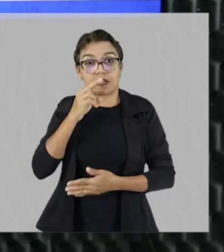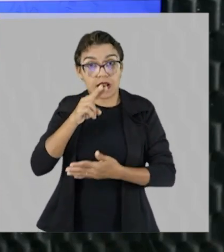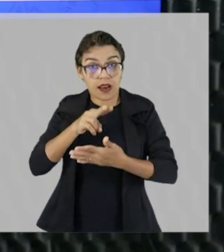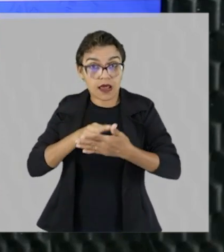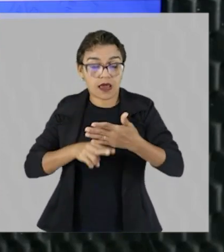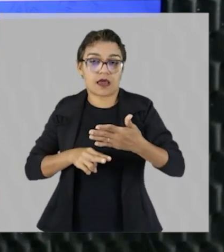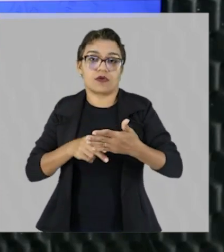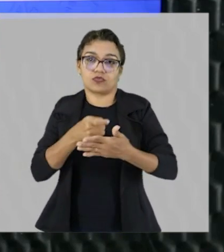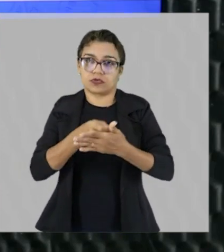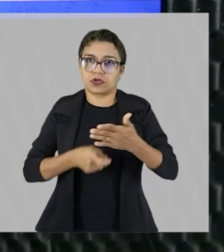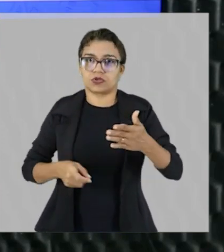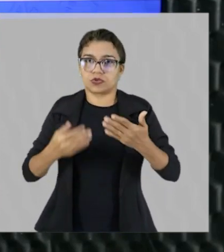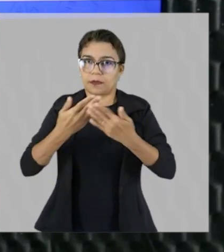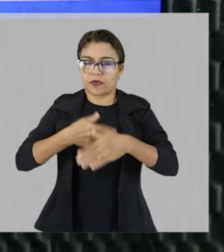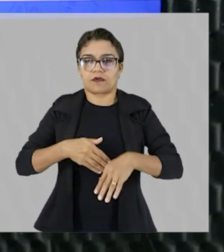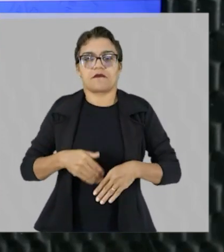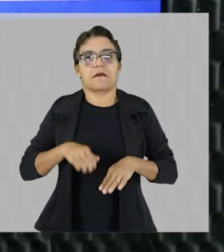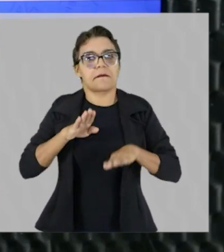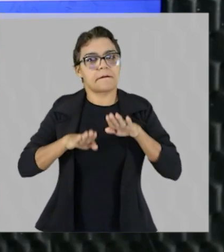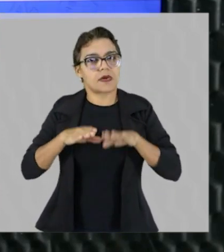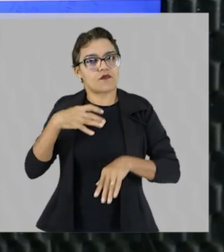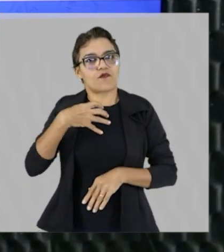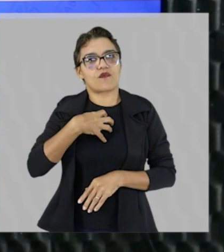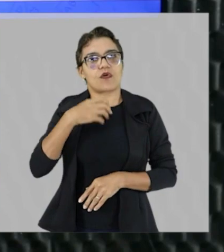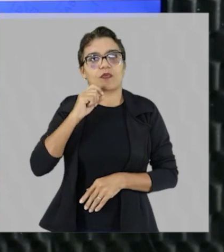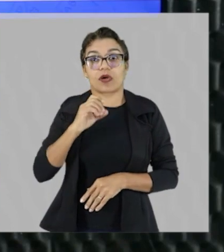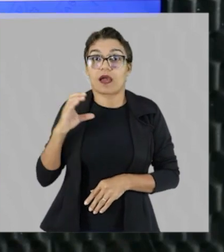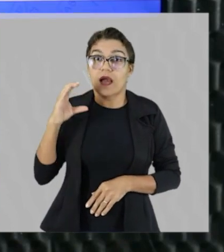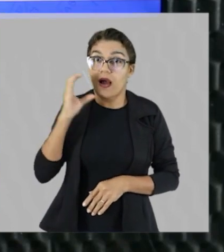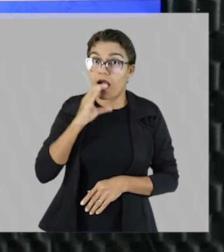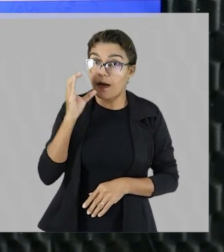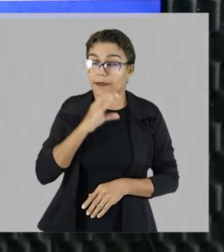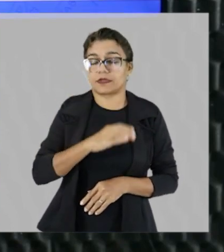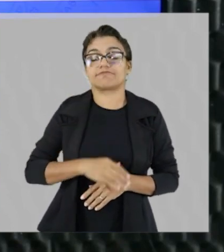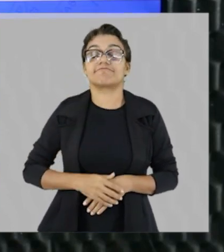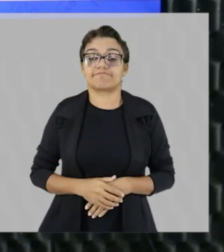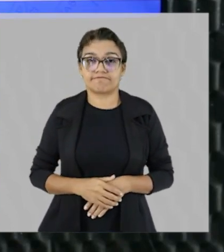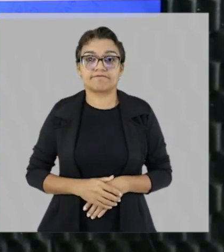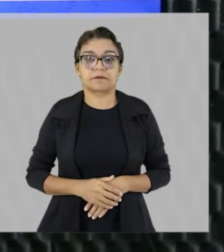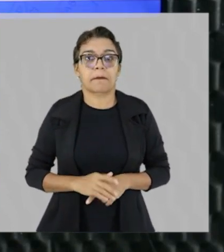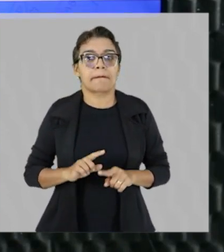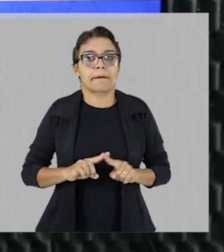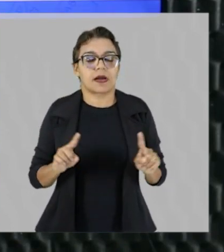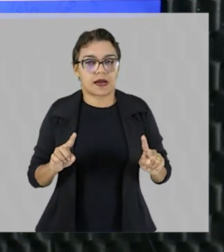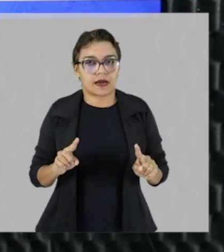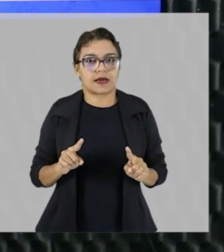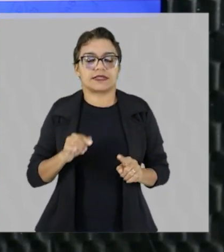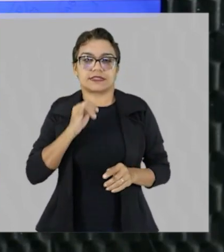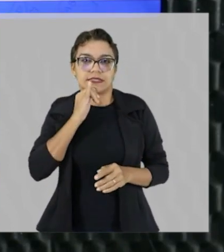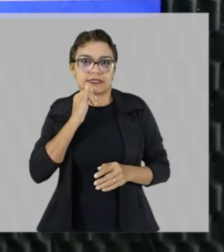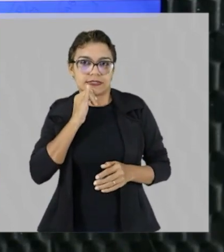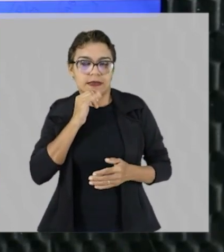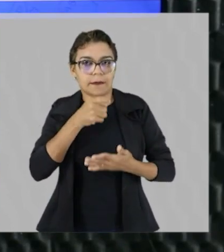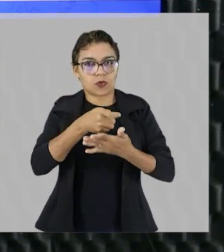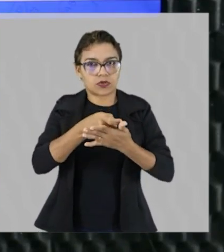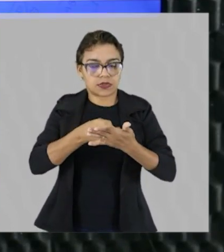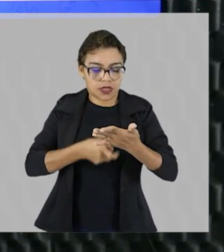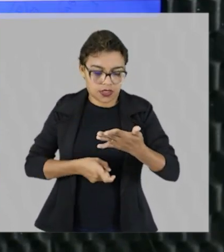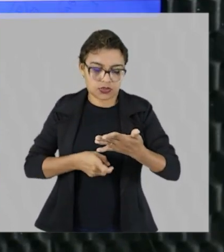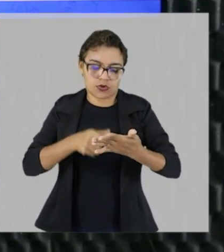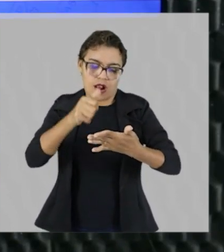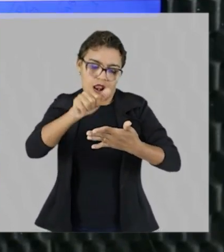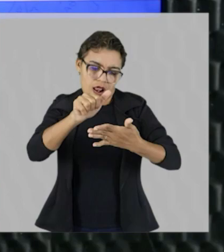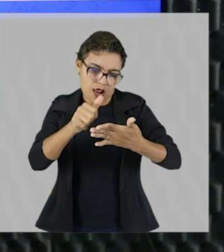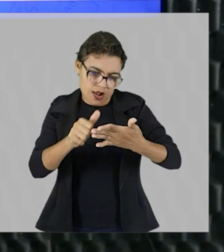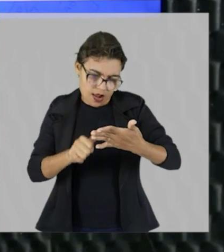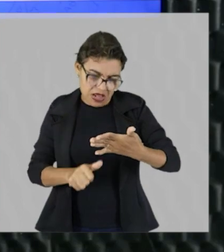prova. Mesmo que seja de forma rápida, tá? Mas traduzir ao pé da letra nunca é a opção